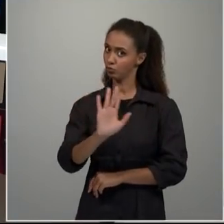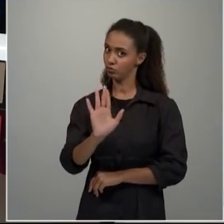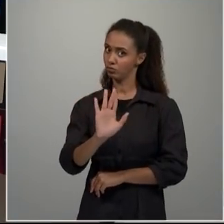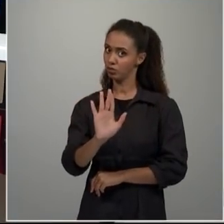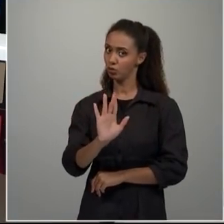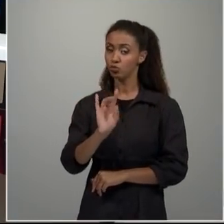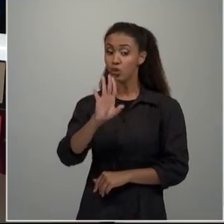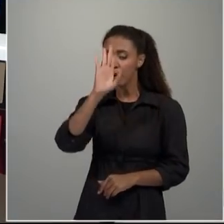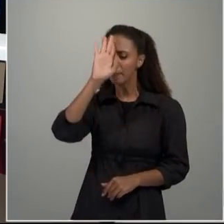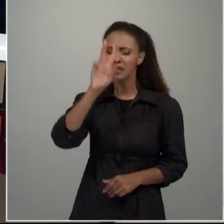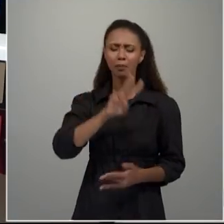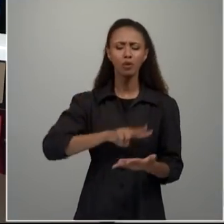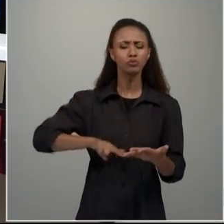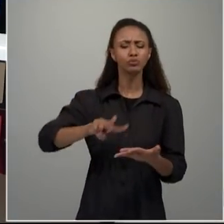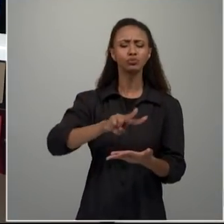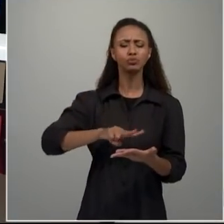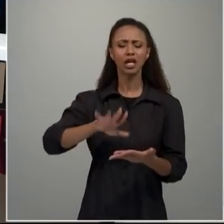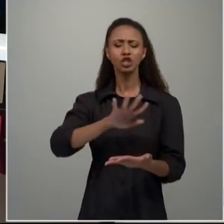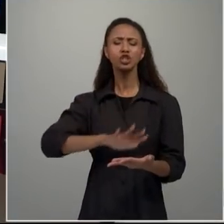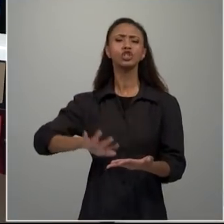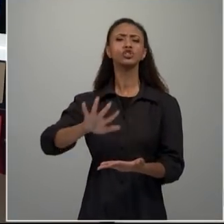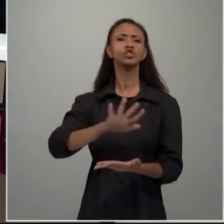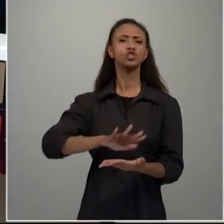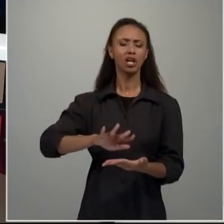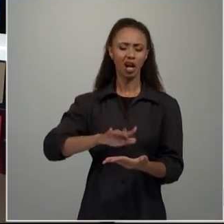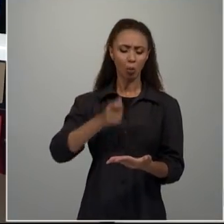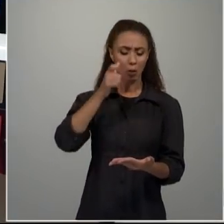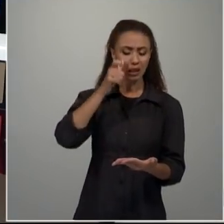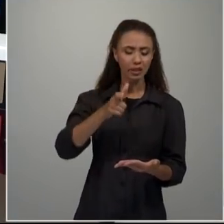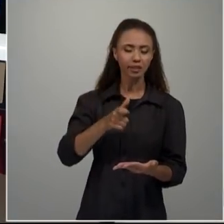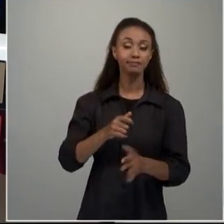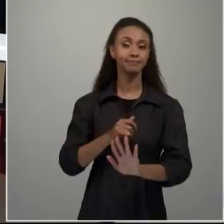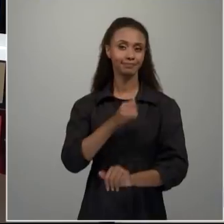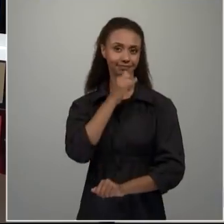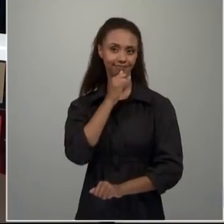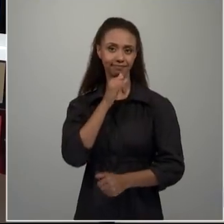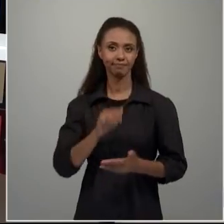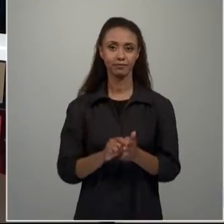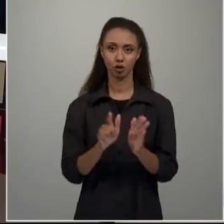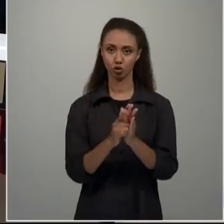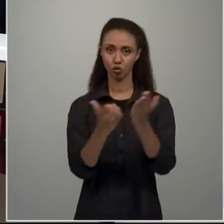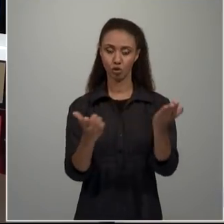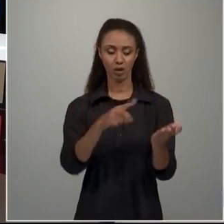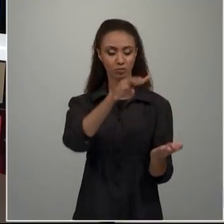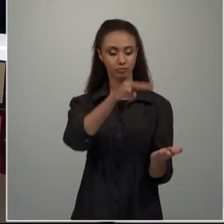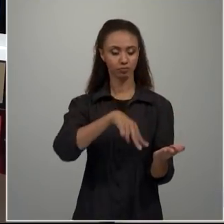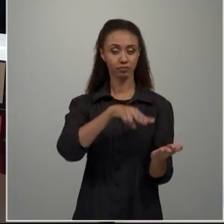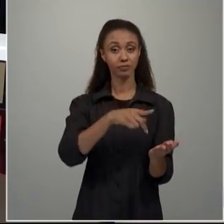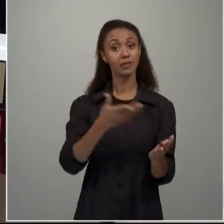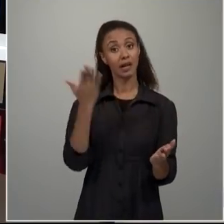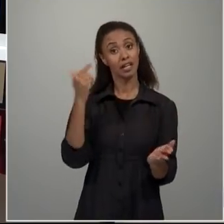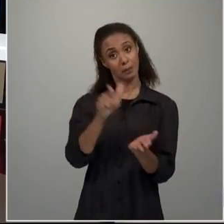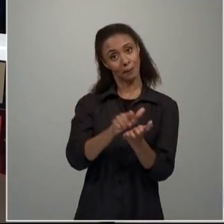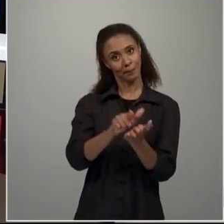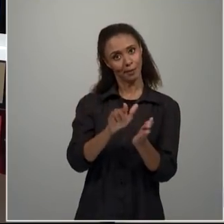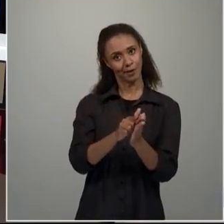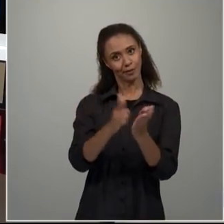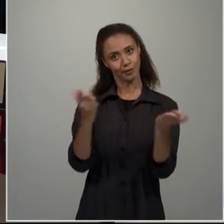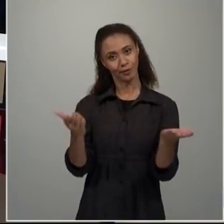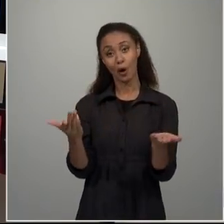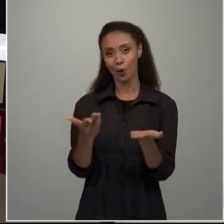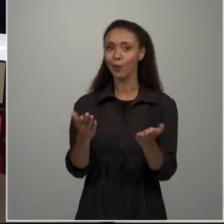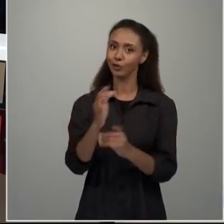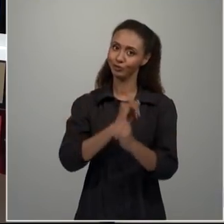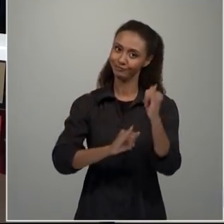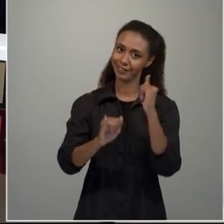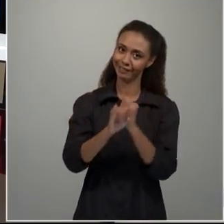só vou dar uma olhada então você olha e vê se aquilo que interessa exemplo você vai ler um jornal né antigamente a gente lê jornal no papel hoje seu ele